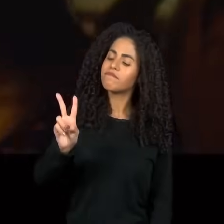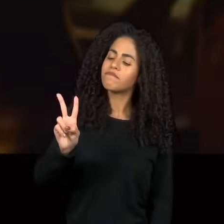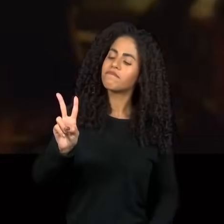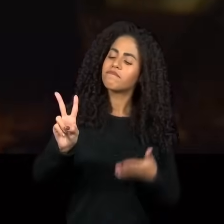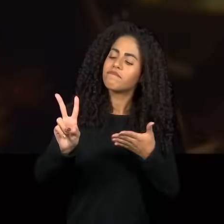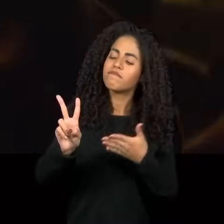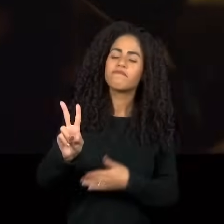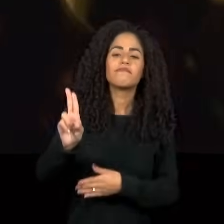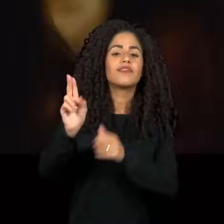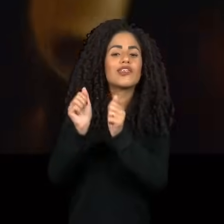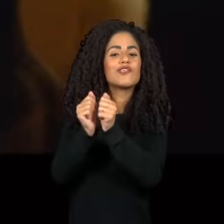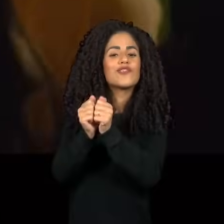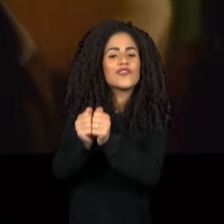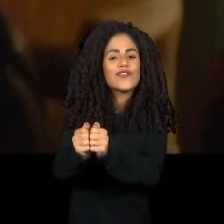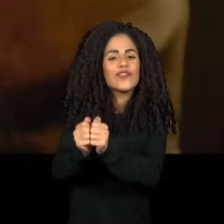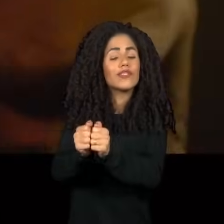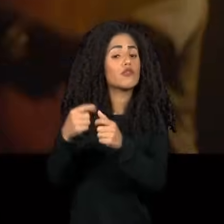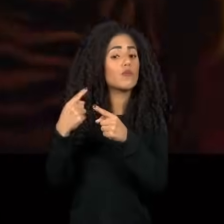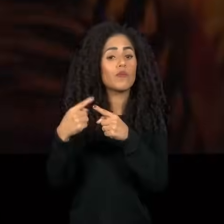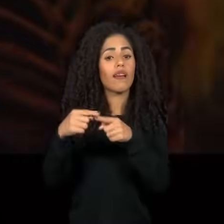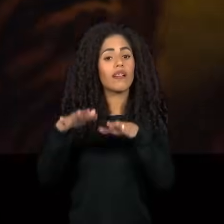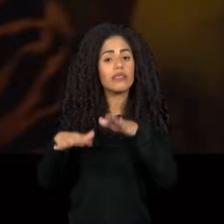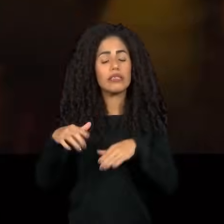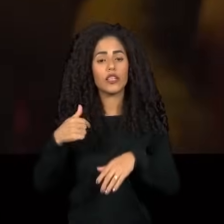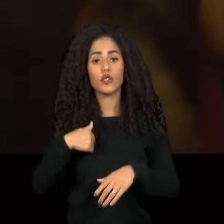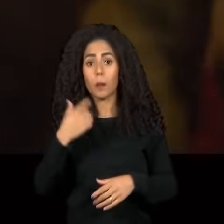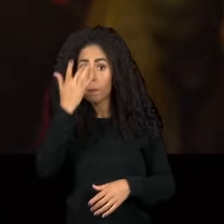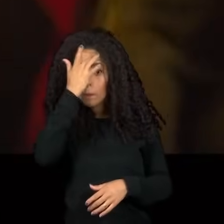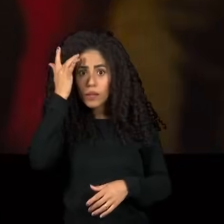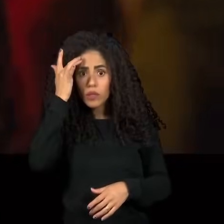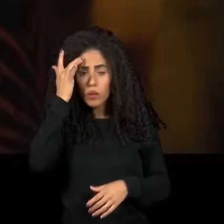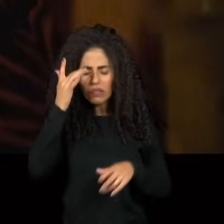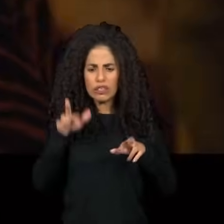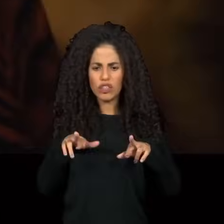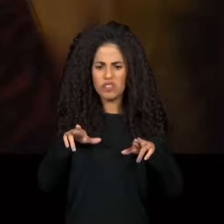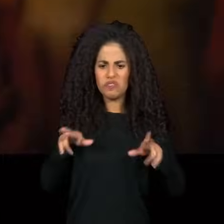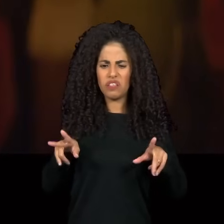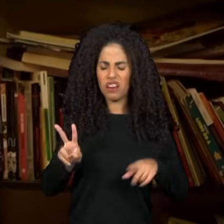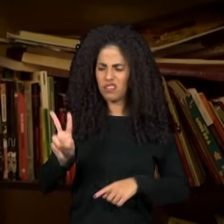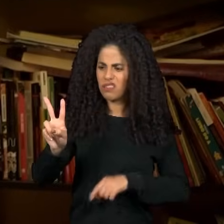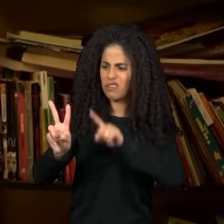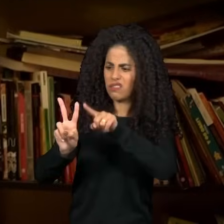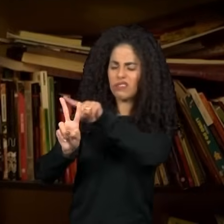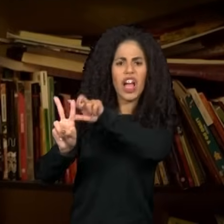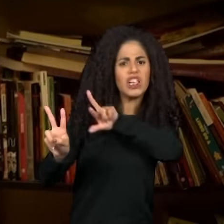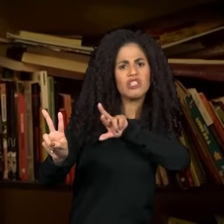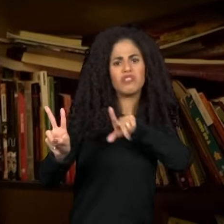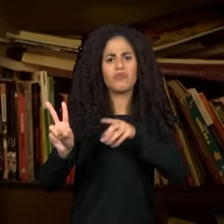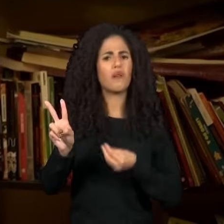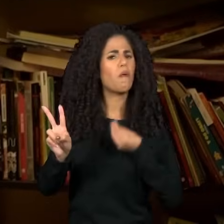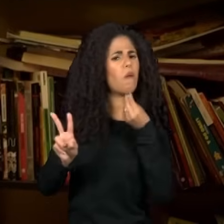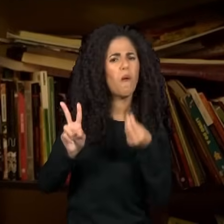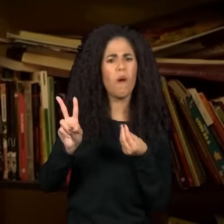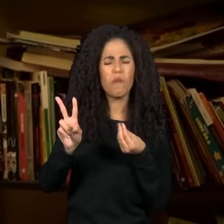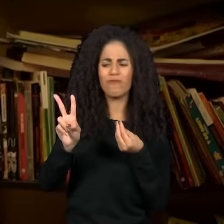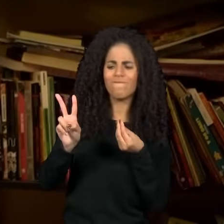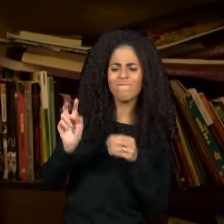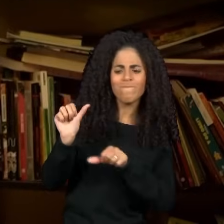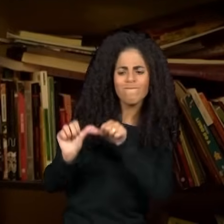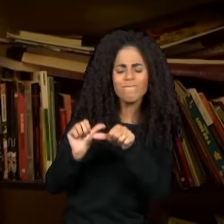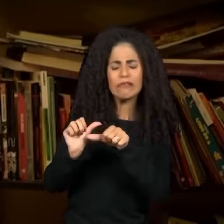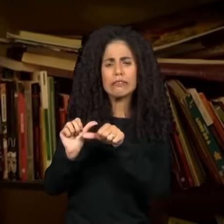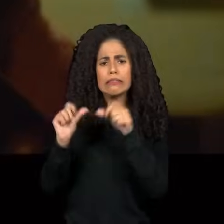companhia uma da outra. Porque se as pessoas têm biorritmos muito distintos, esse ajuste pode ser